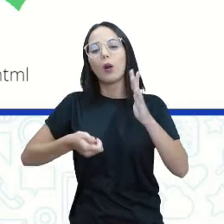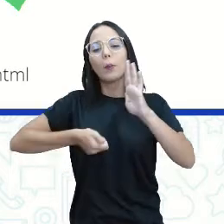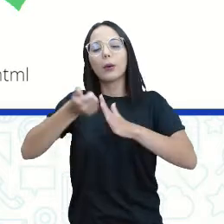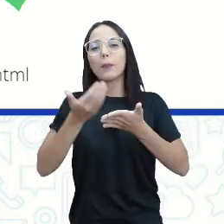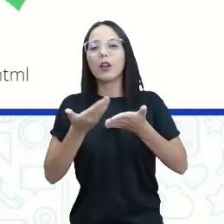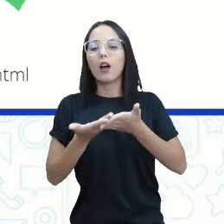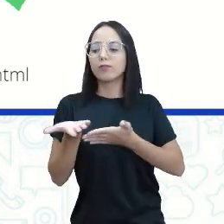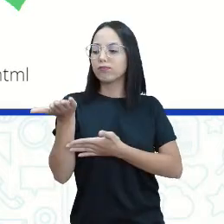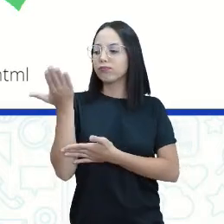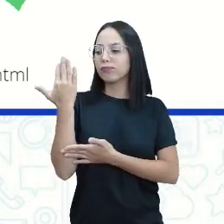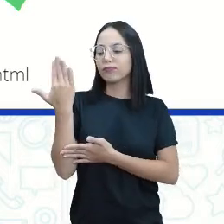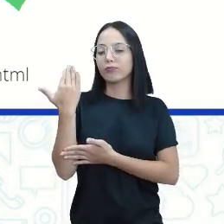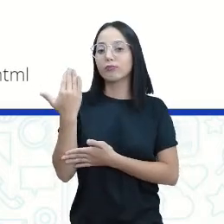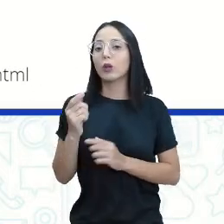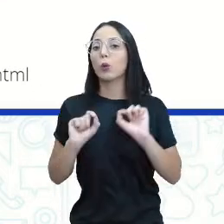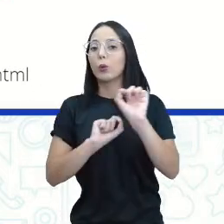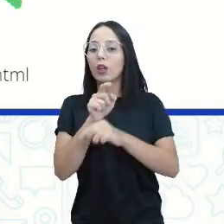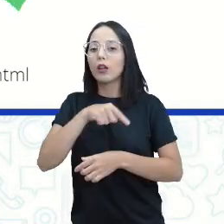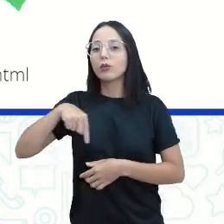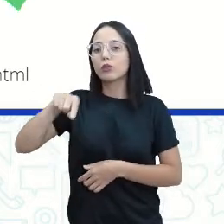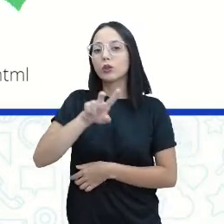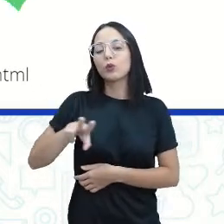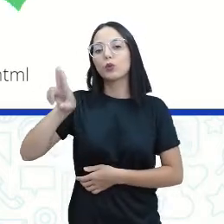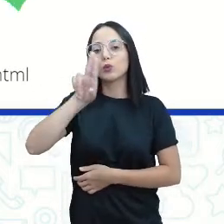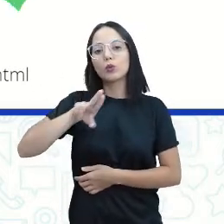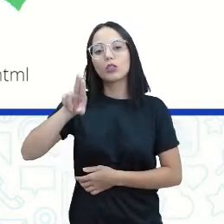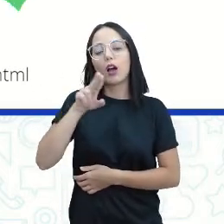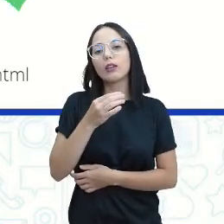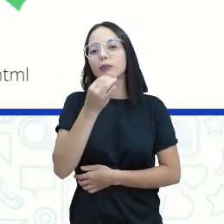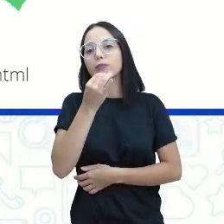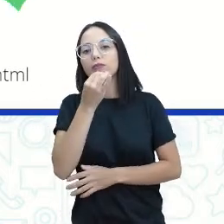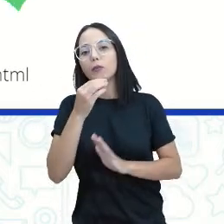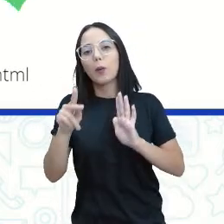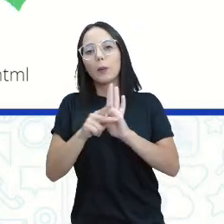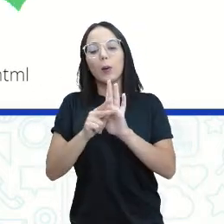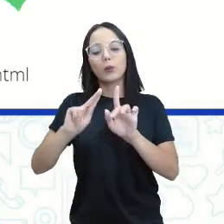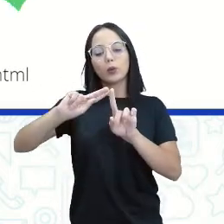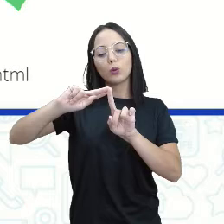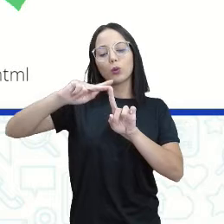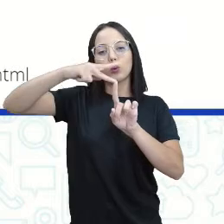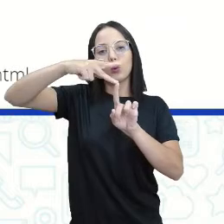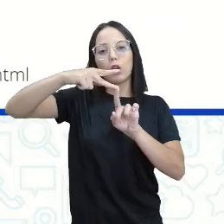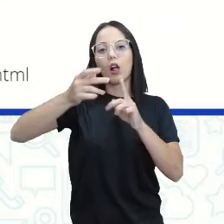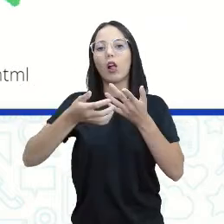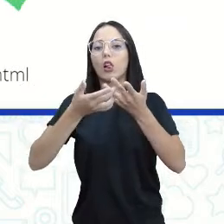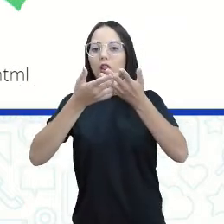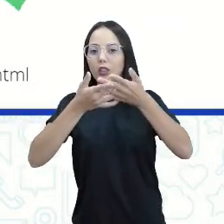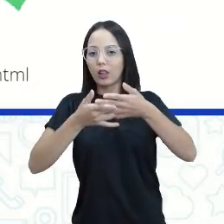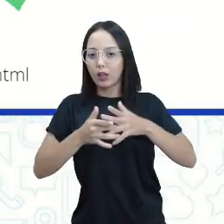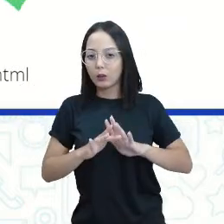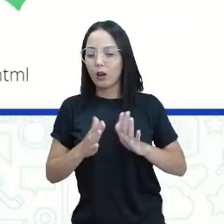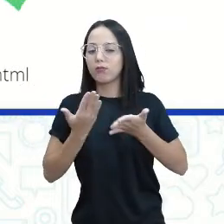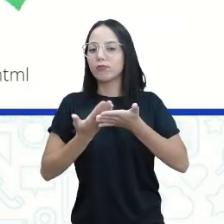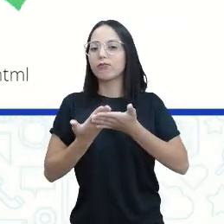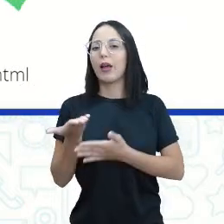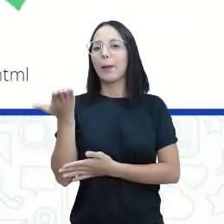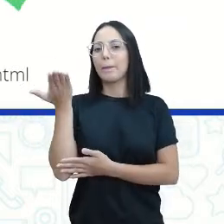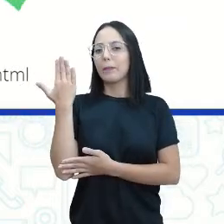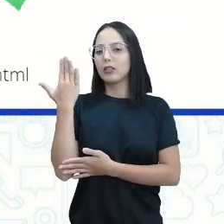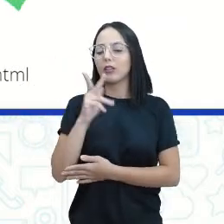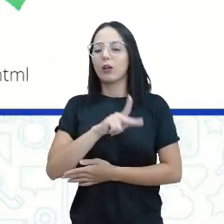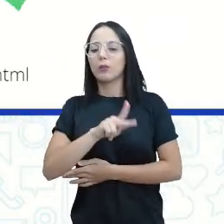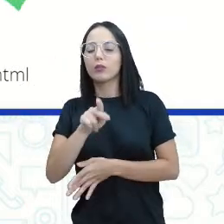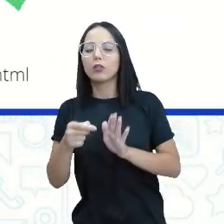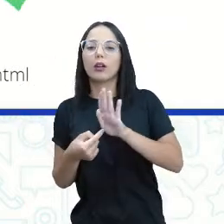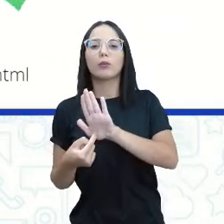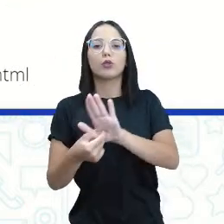aula dessa semana, você trabalhar com a potenciação com expoentes naturais. A partir da aula anterior, a professora Briane